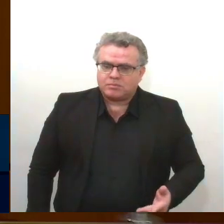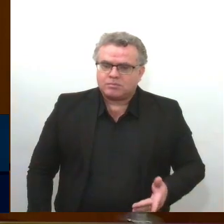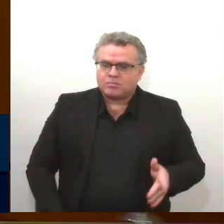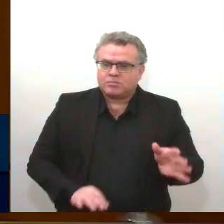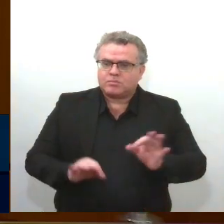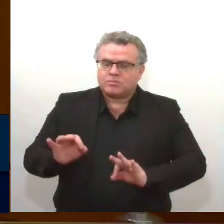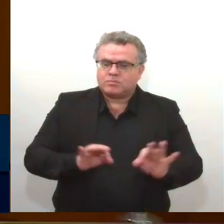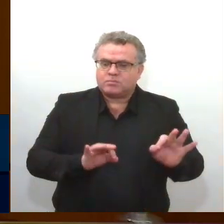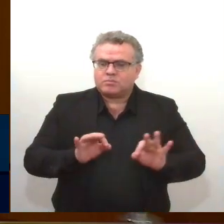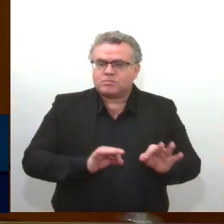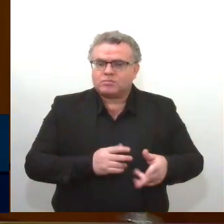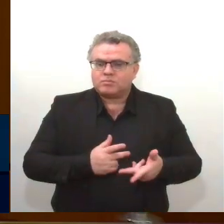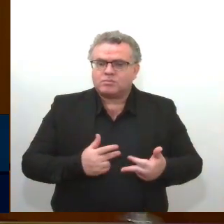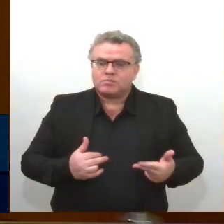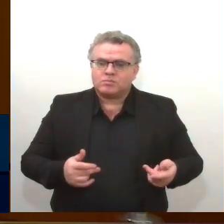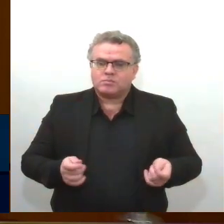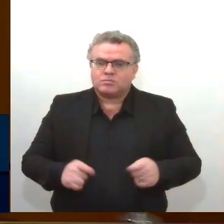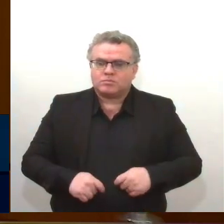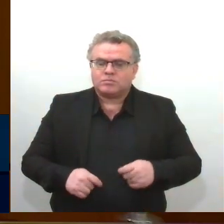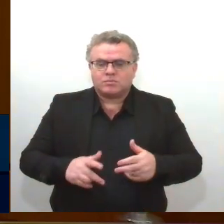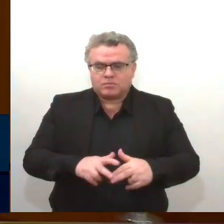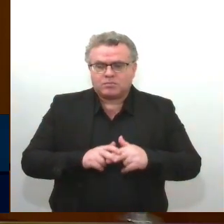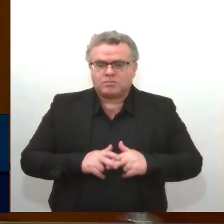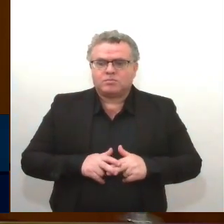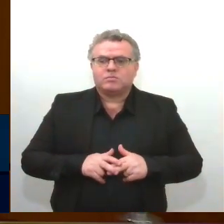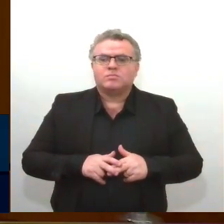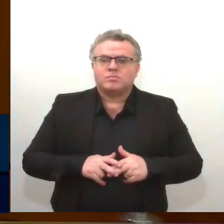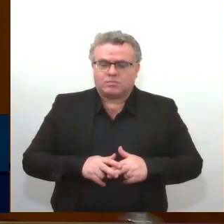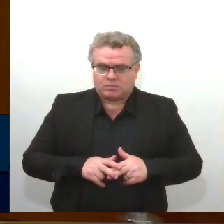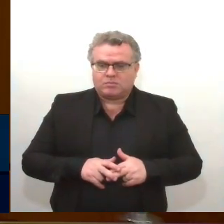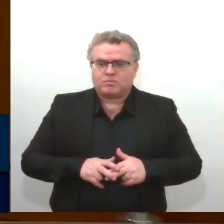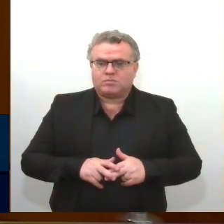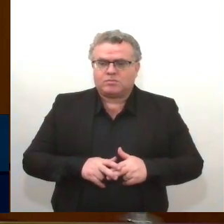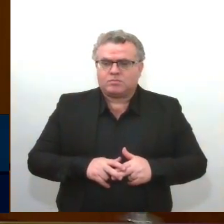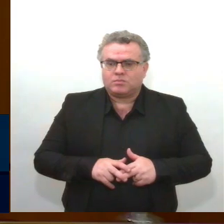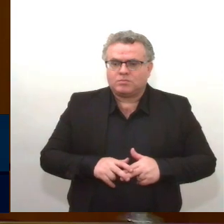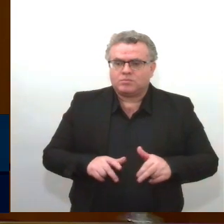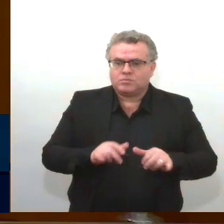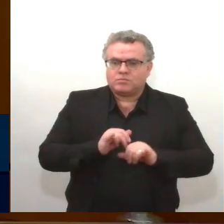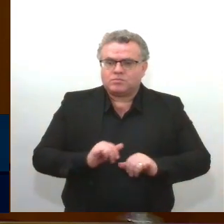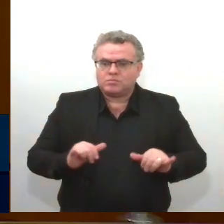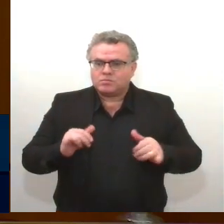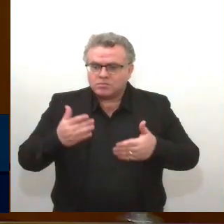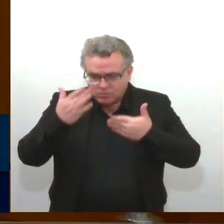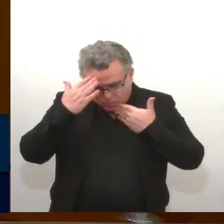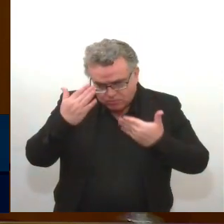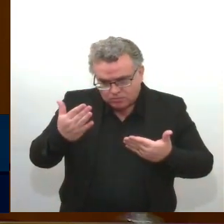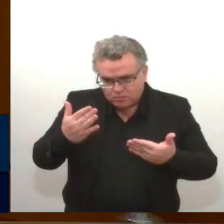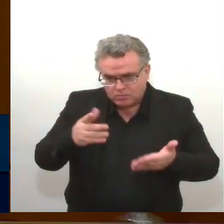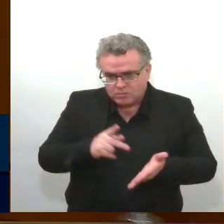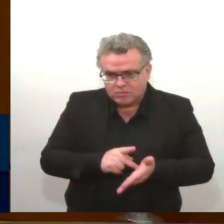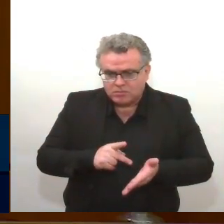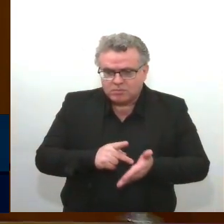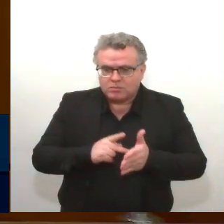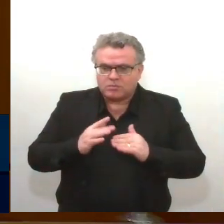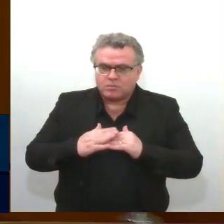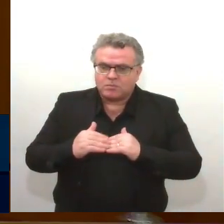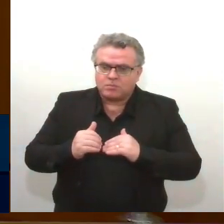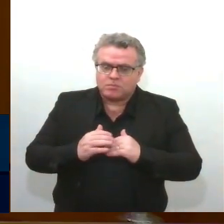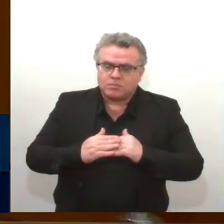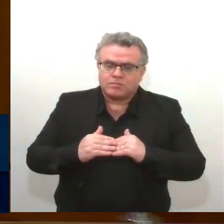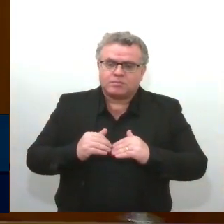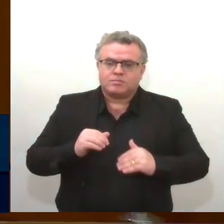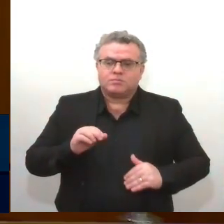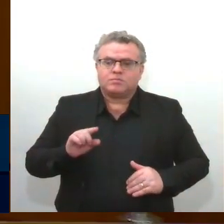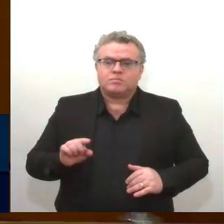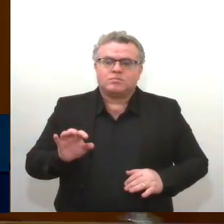uma pessoa também que eu deixo aqui o meu agradecimento público pelo carinho com que ela conduziu a campanha e como